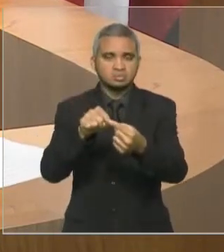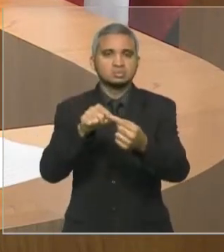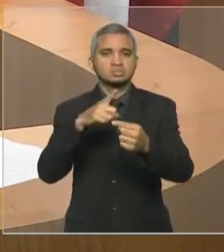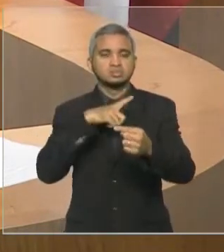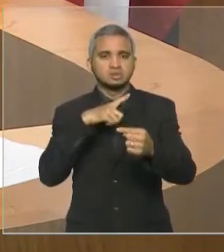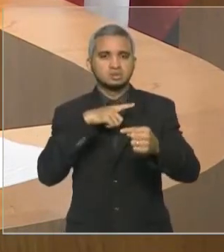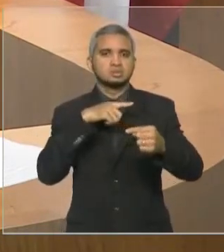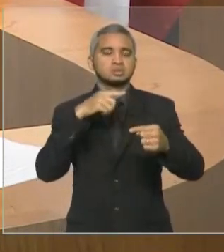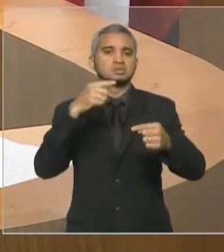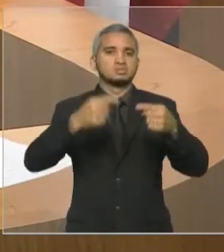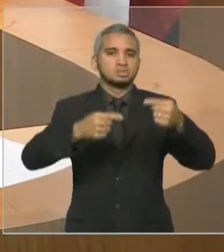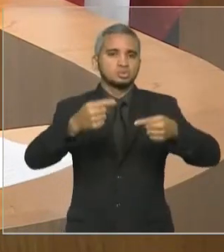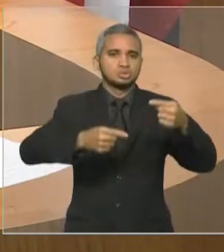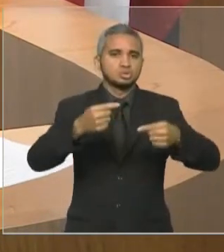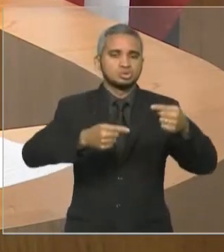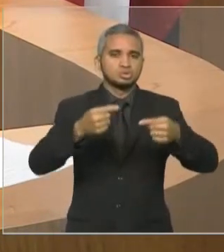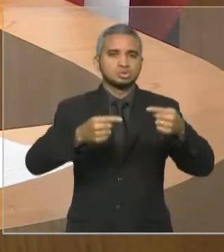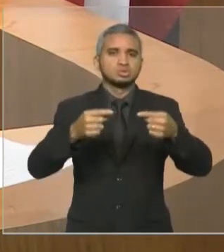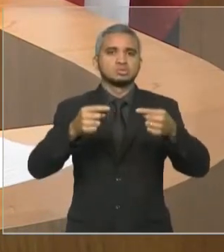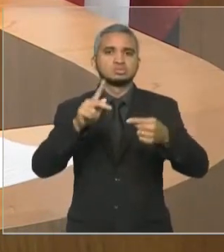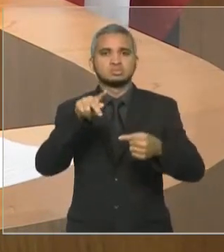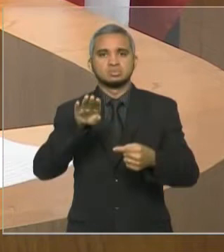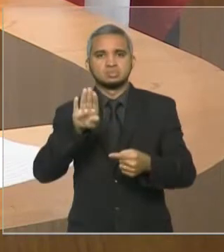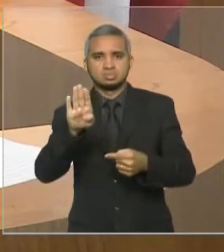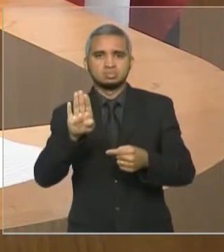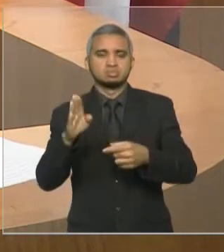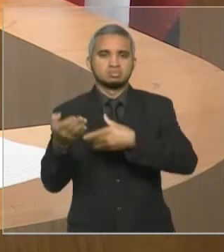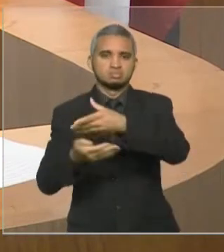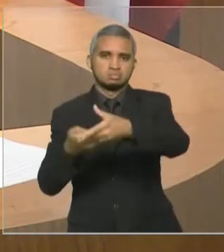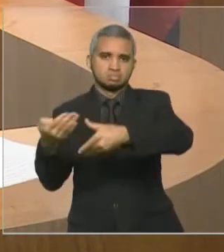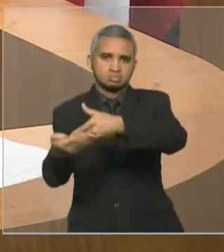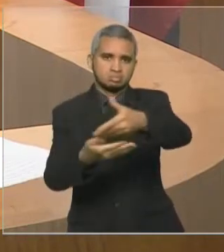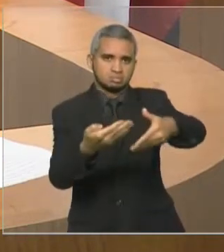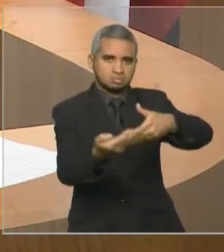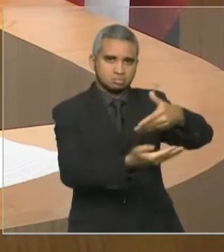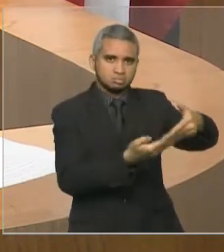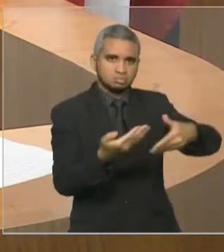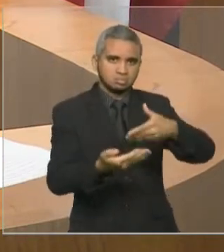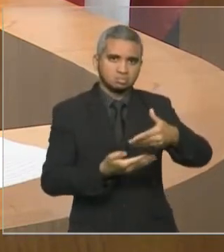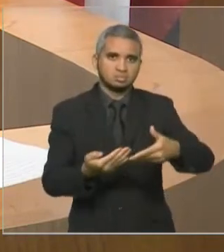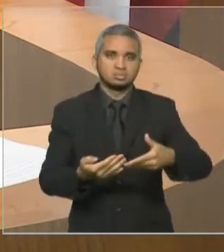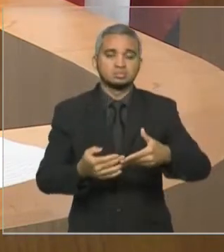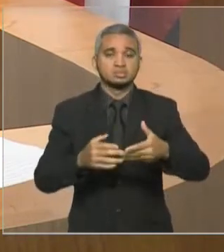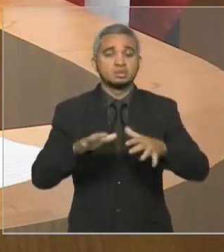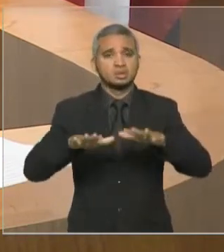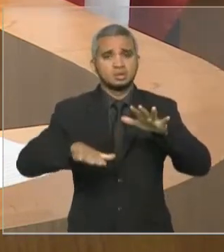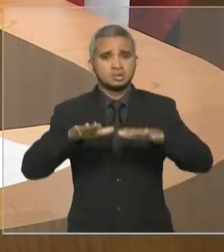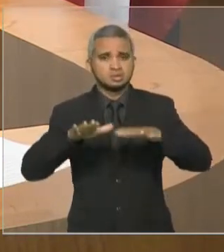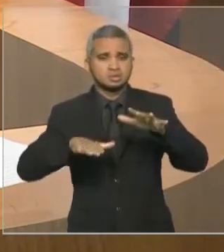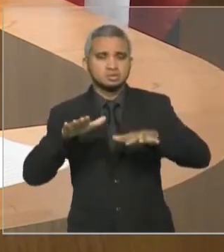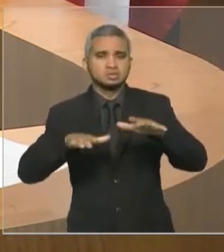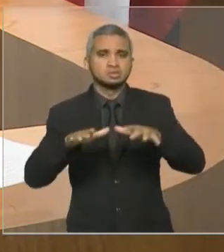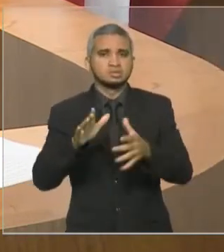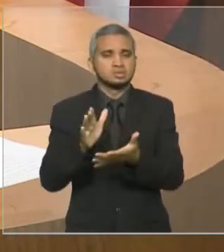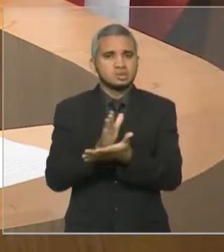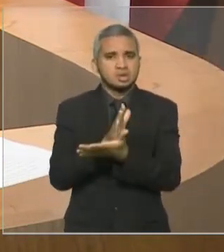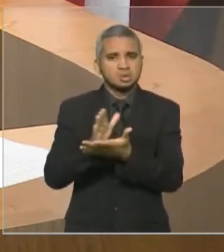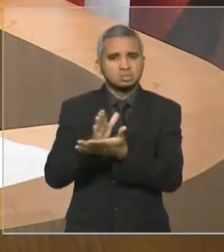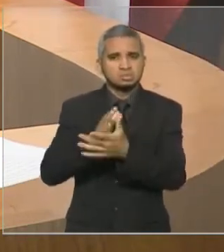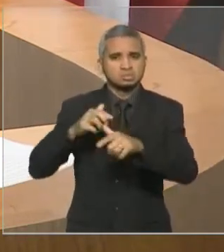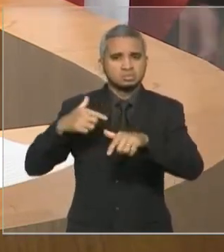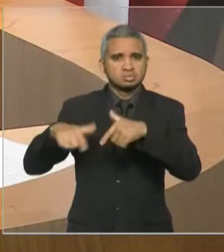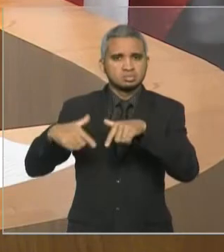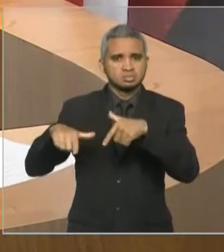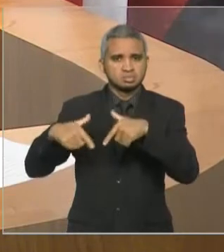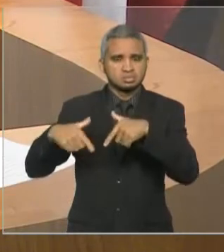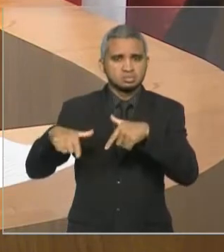políticas públicas compartilhadas. Alguns serviços urbanos ultrapassam os limites de um município. Nas